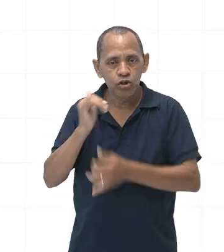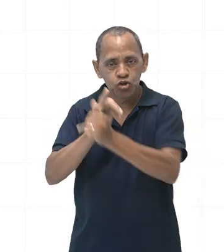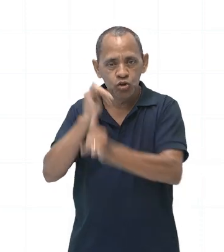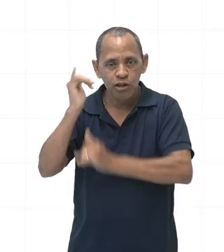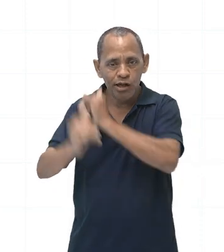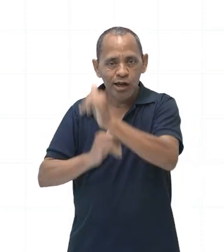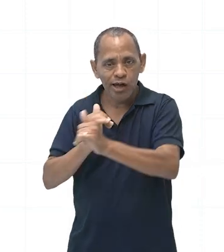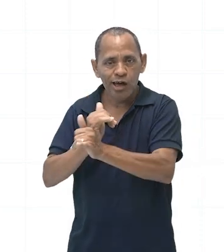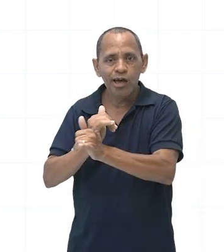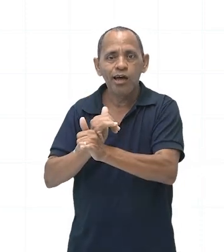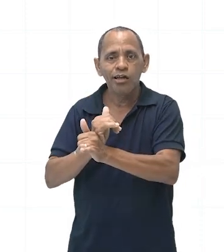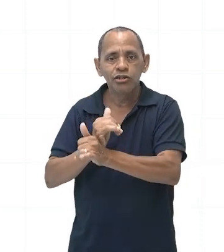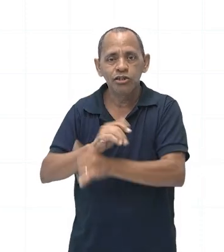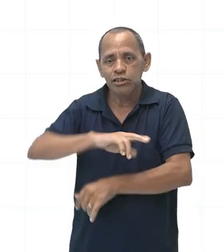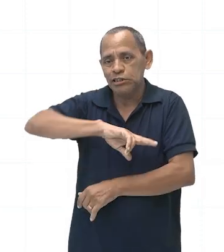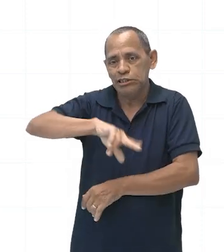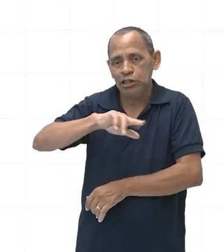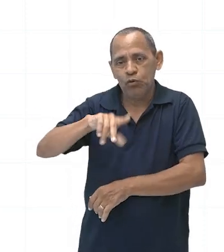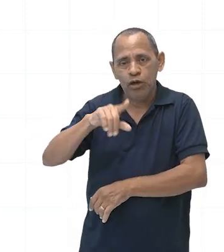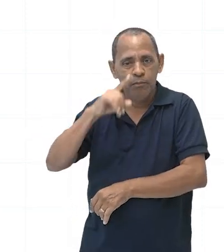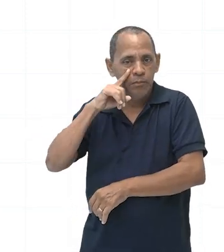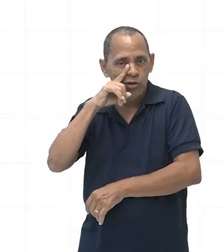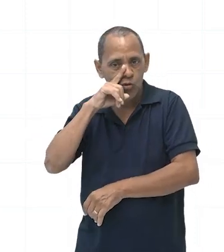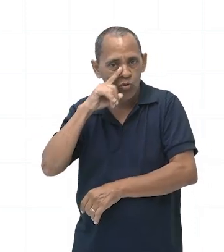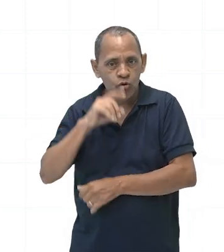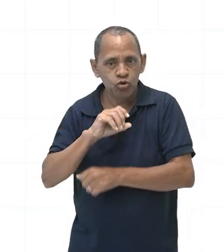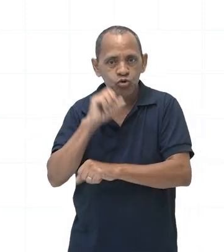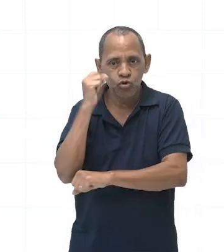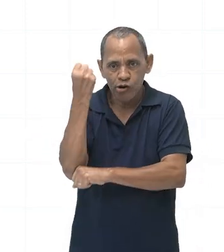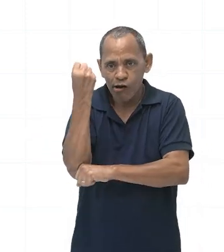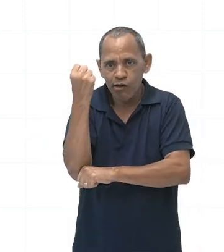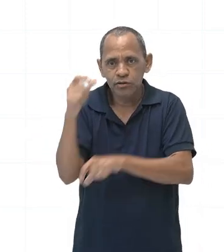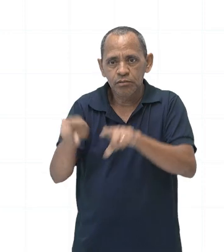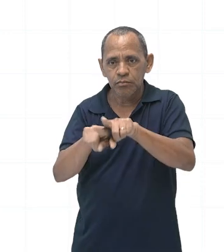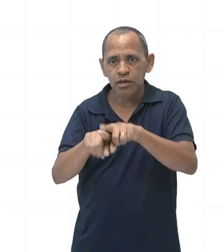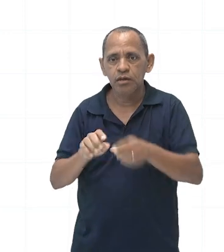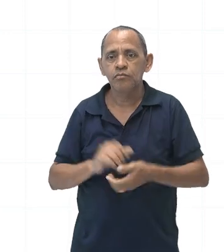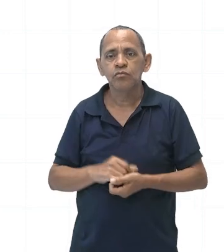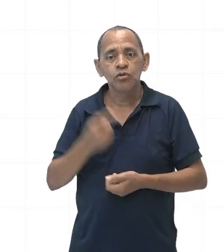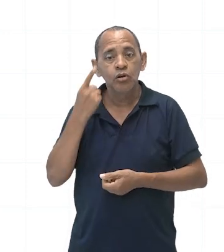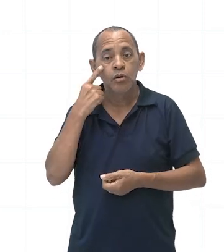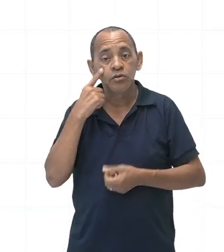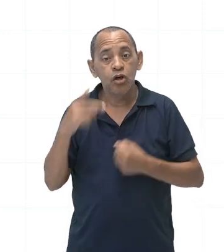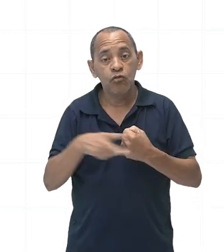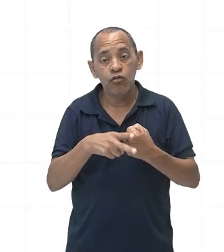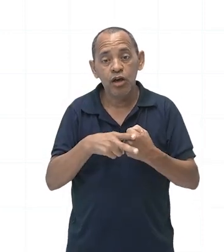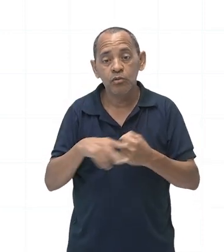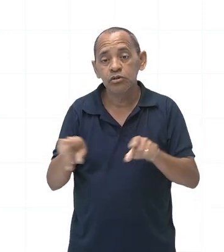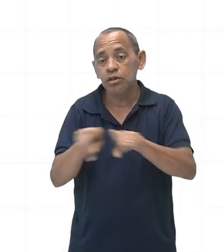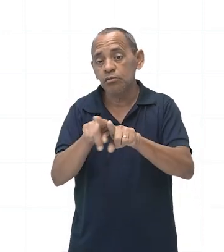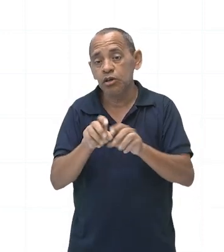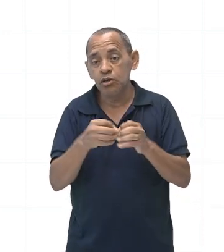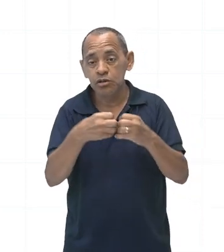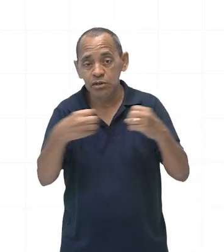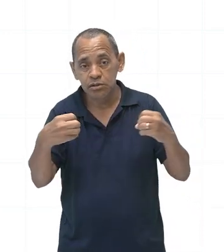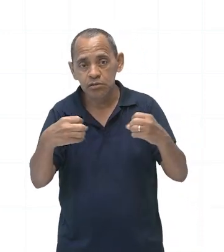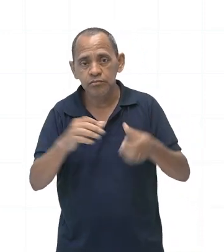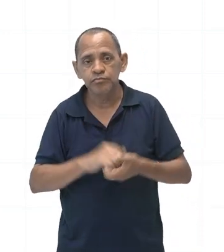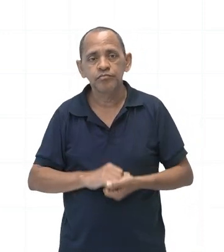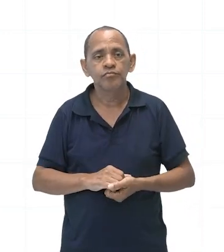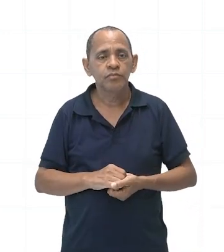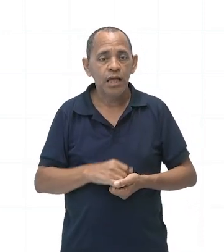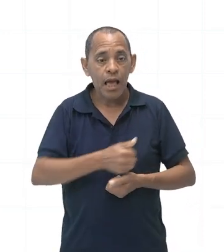graves. Como nós já sabemos, eu vou observar os meus verbos e observar quais são as minhas orações. A minha primeira